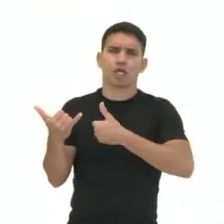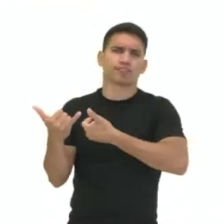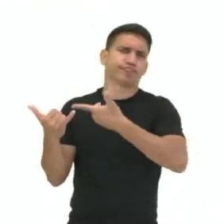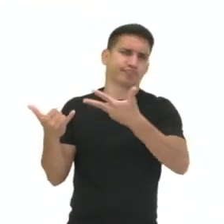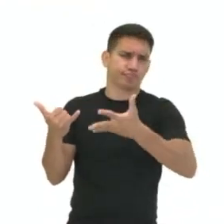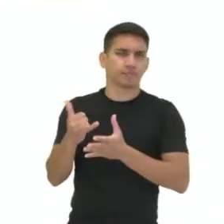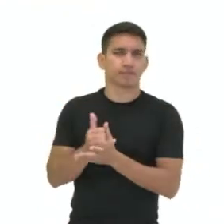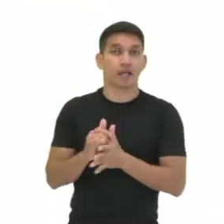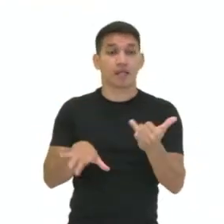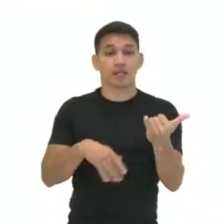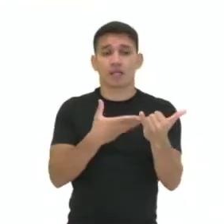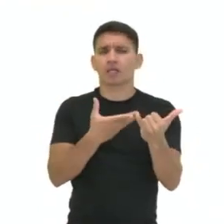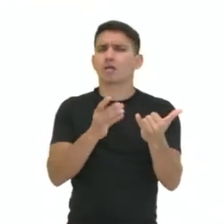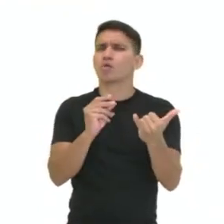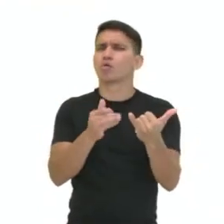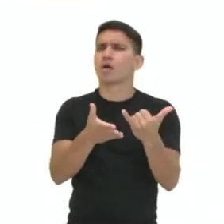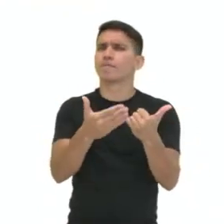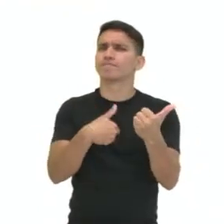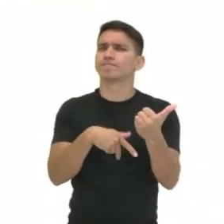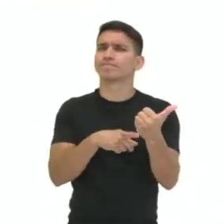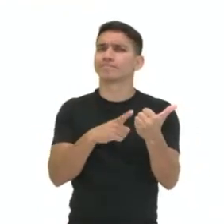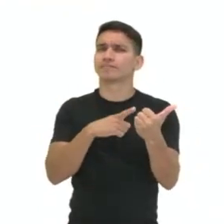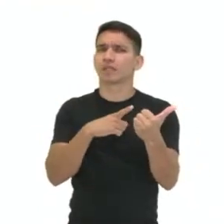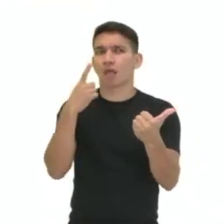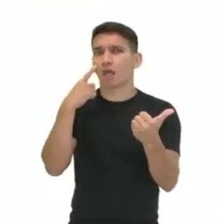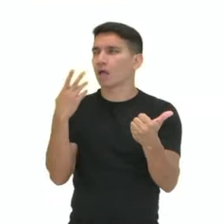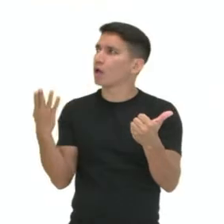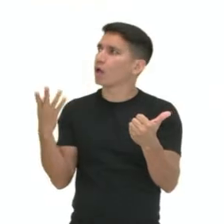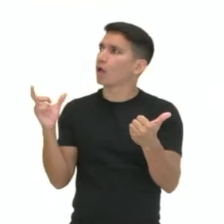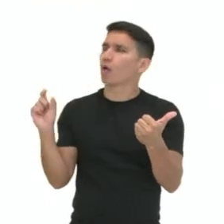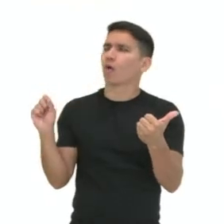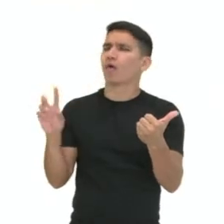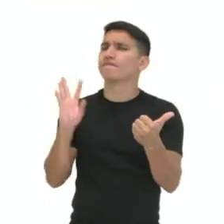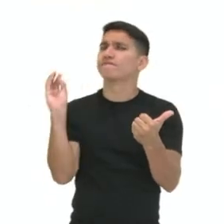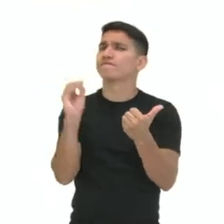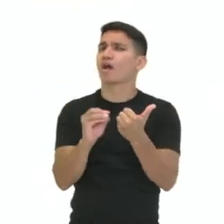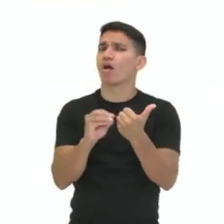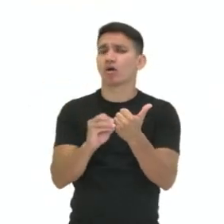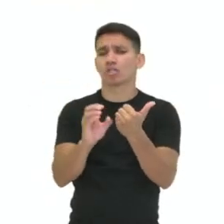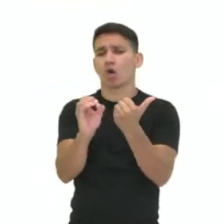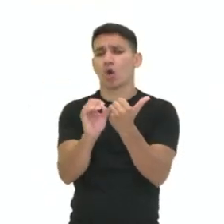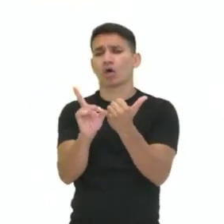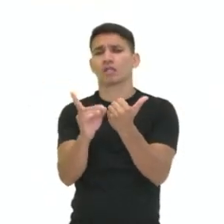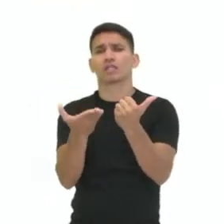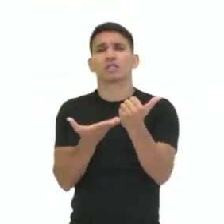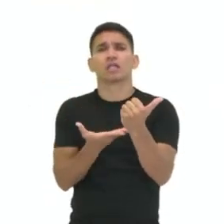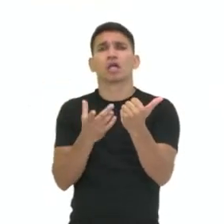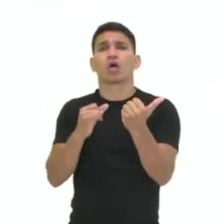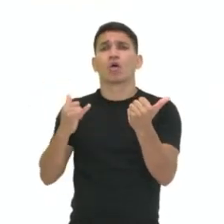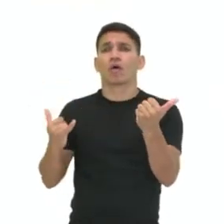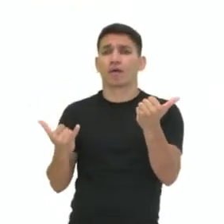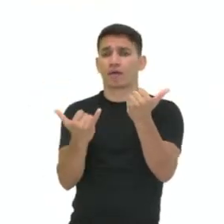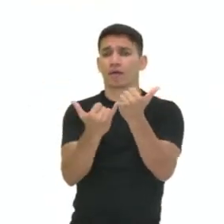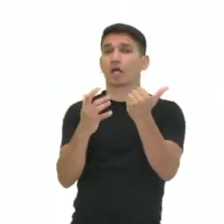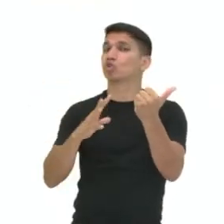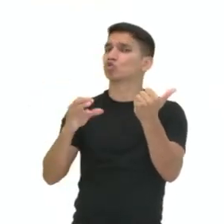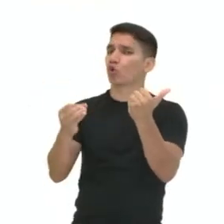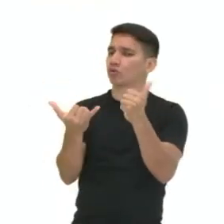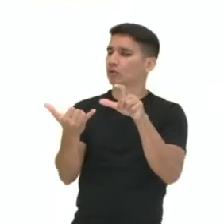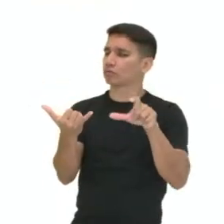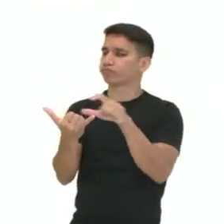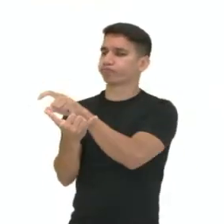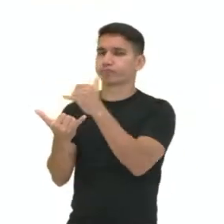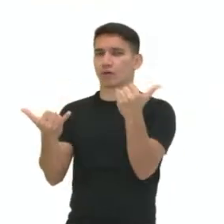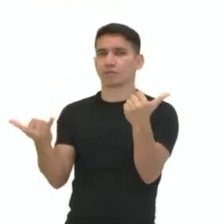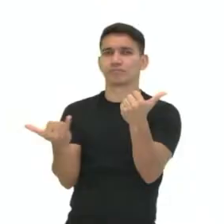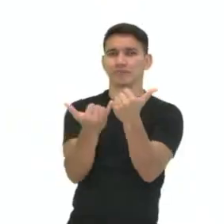primeira oração ela está incompleta. Vejam lá, faltando o objeto direto. Esse termo é completado por toda a segunda oração.